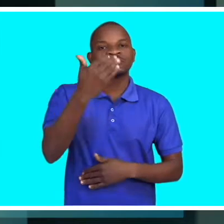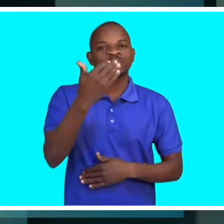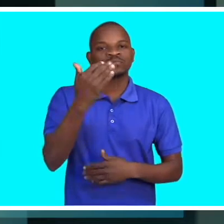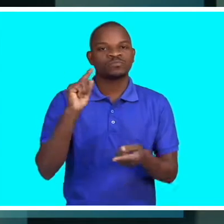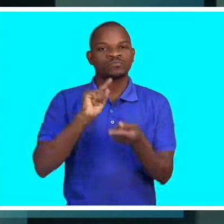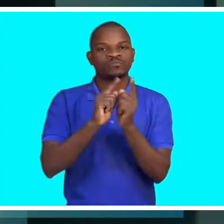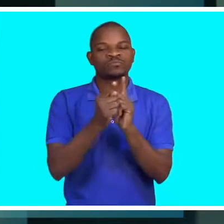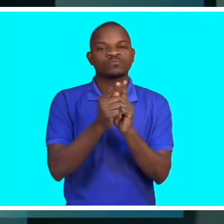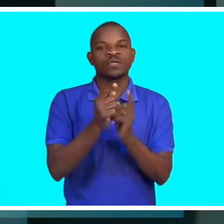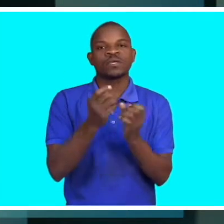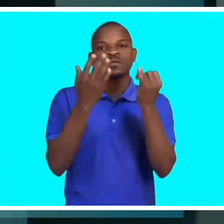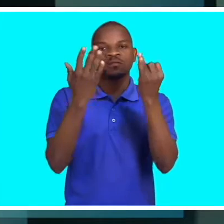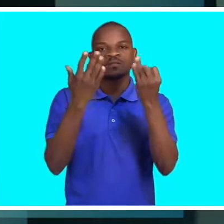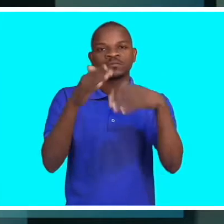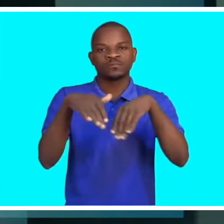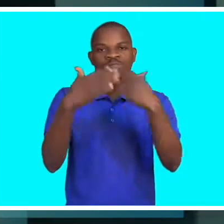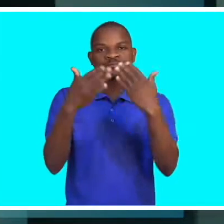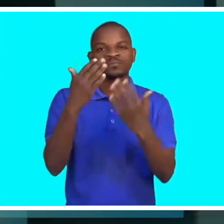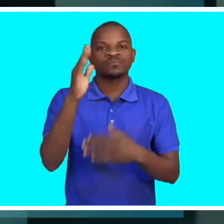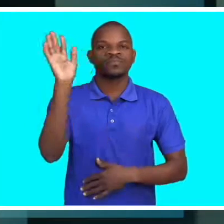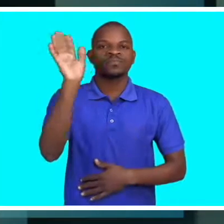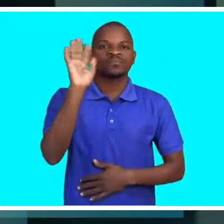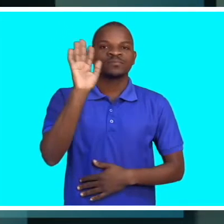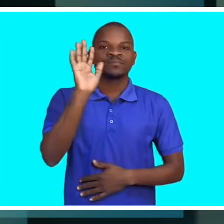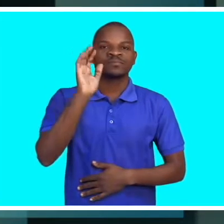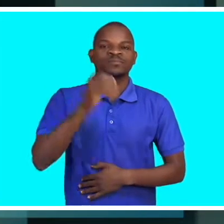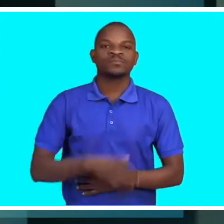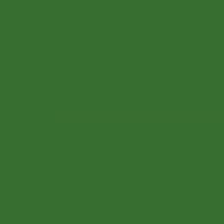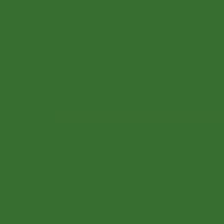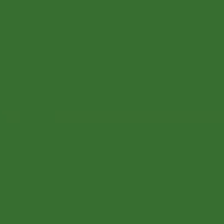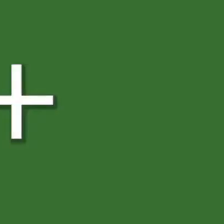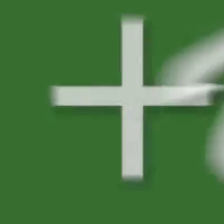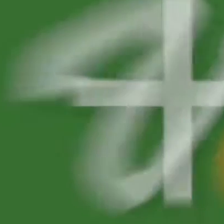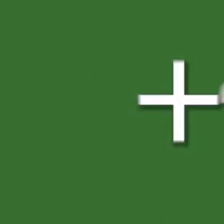Nós voltamos daqui a sete dias. Até lá!